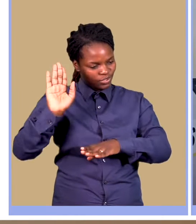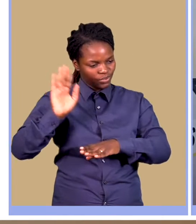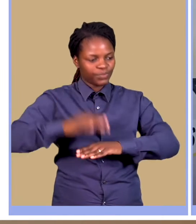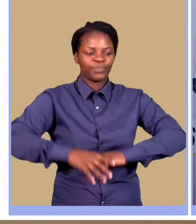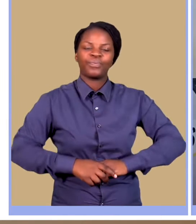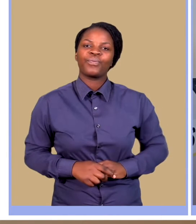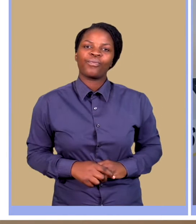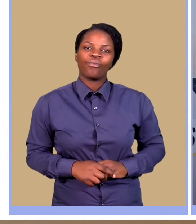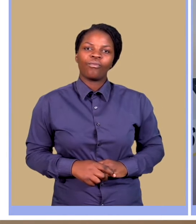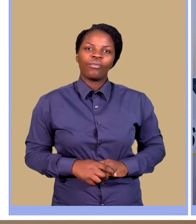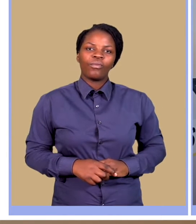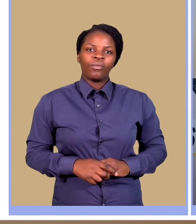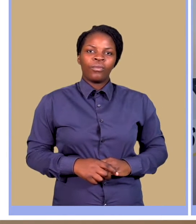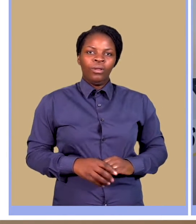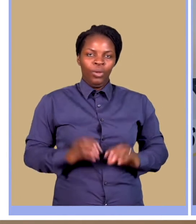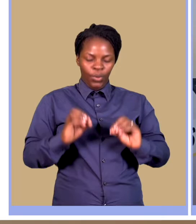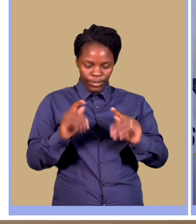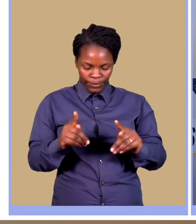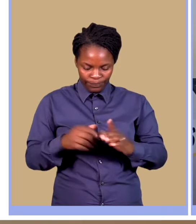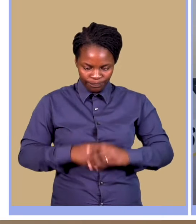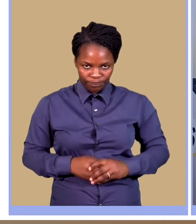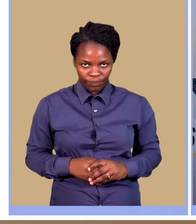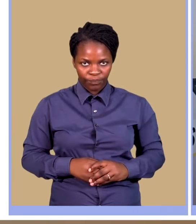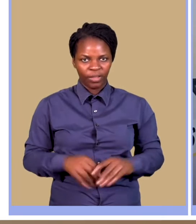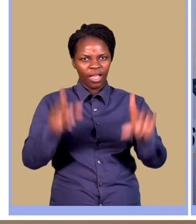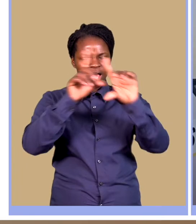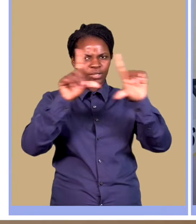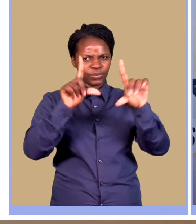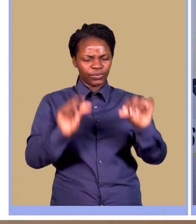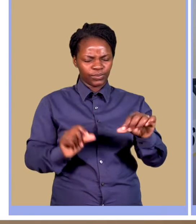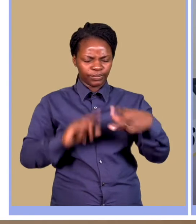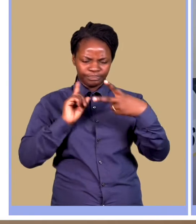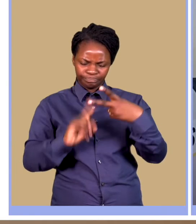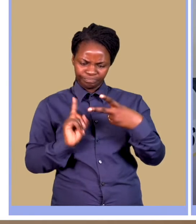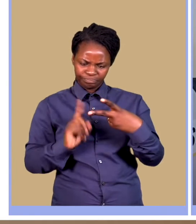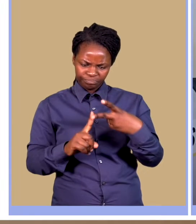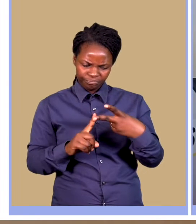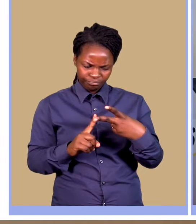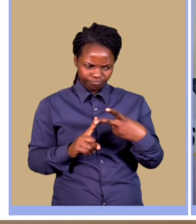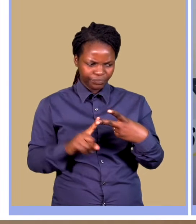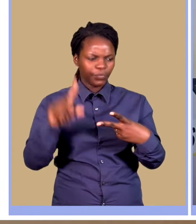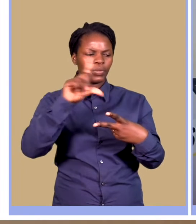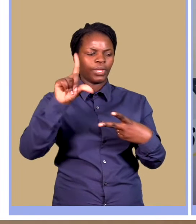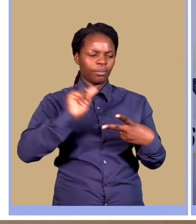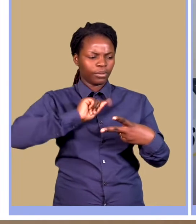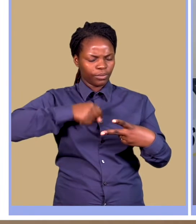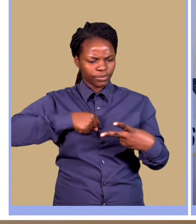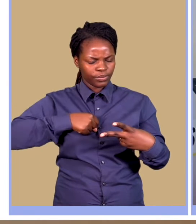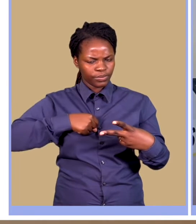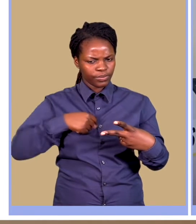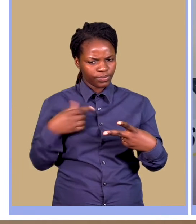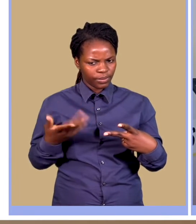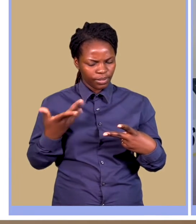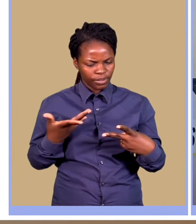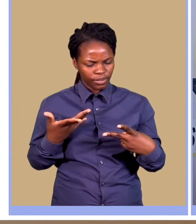ali, falamos, o nosso tema, né, é a consequência da poluição ambiental e